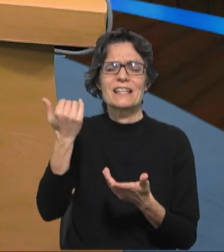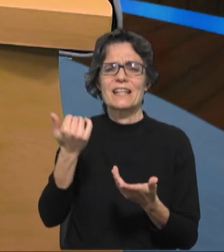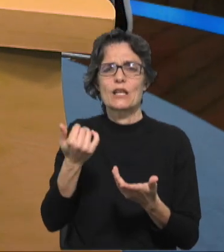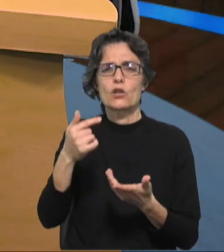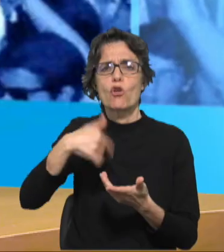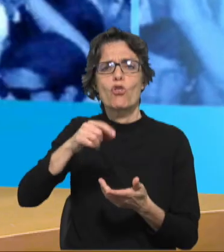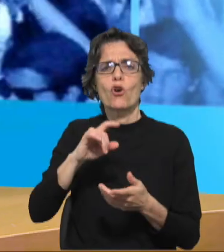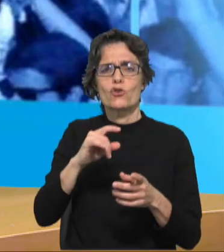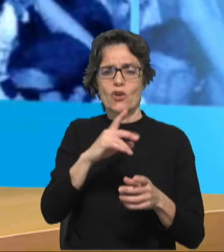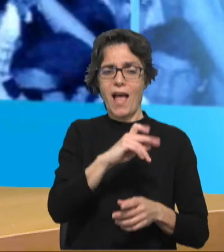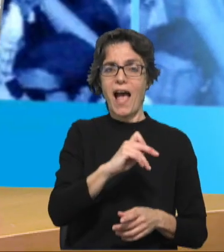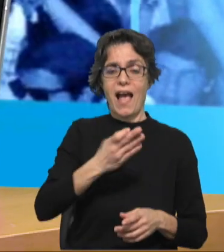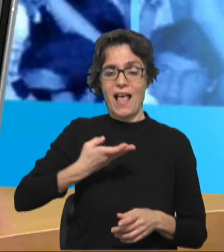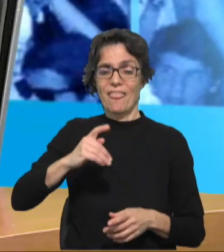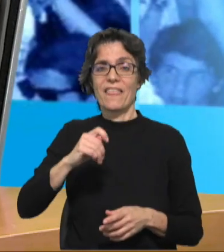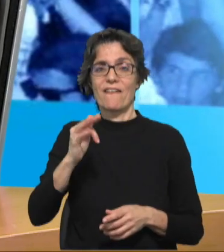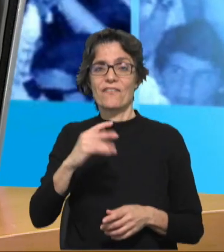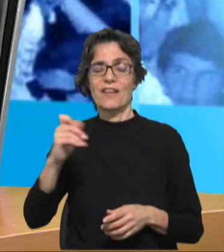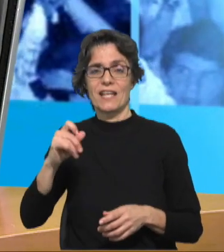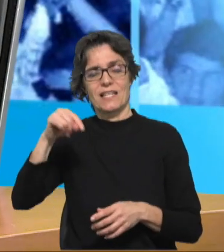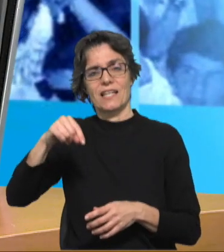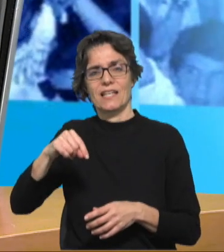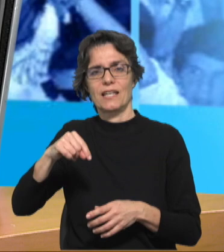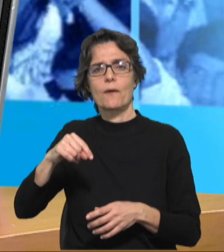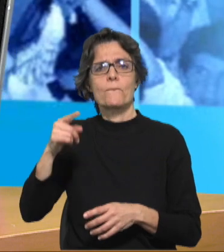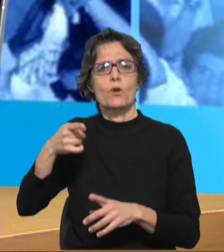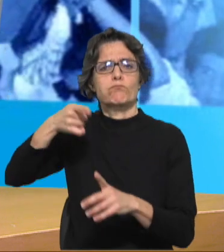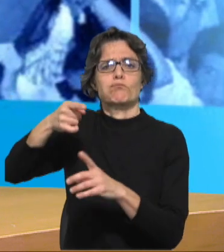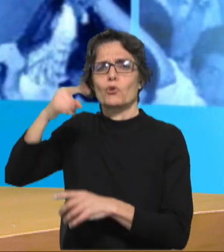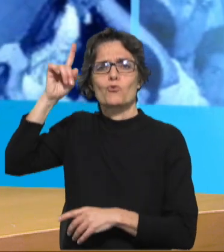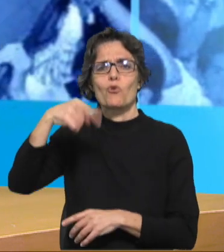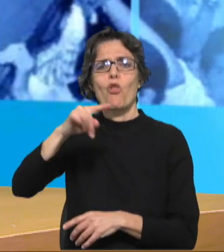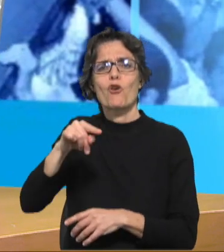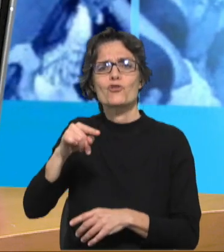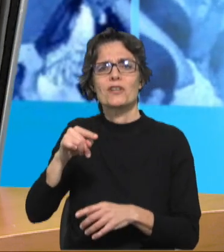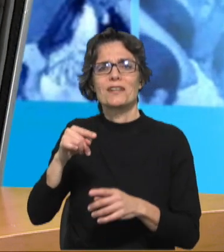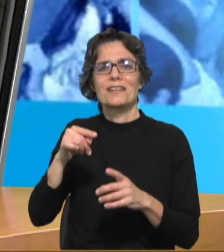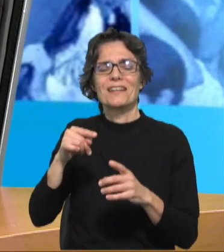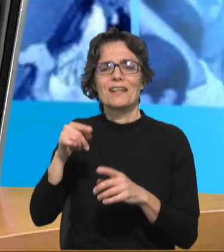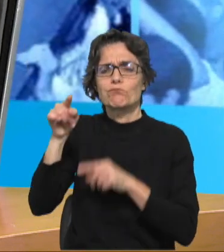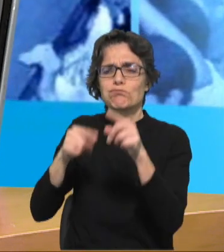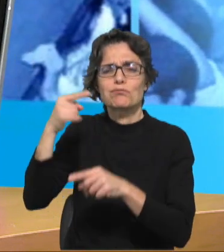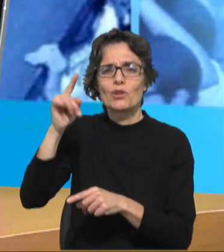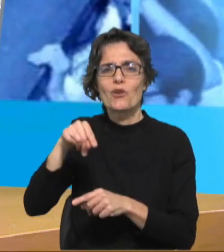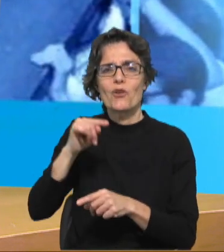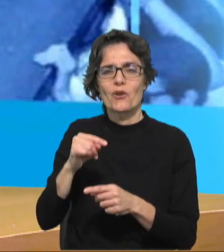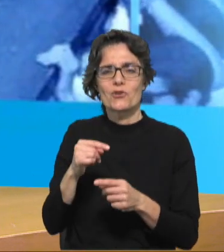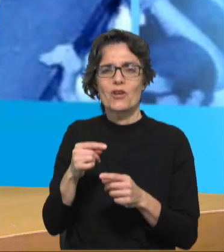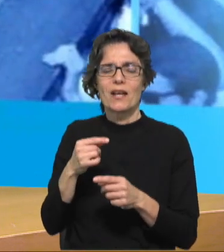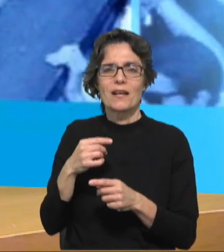ninguém. E não é o objetivo entrar em questões irritantes. Achei curioso o adjetivo